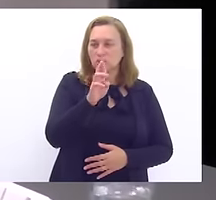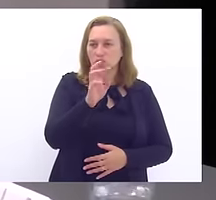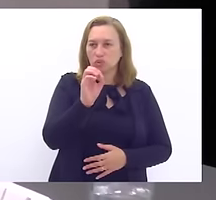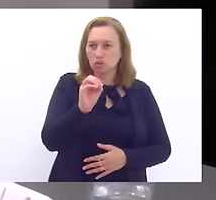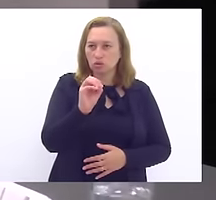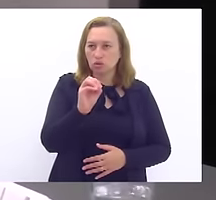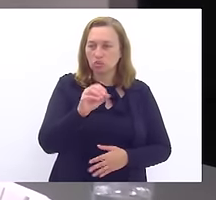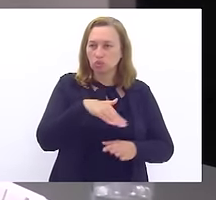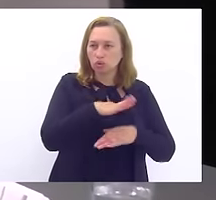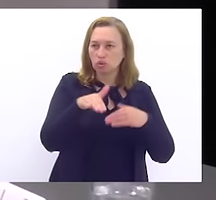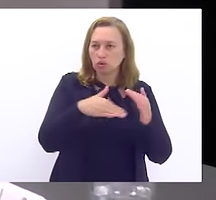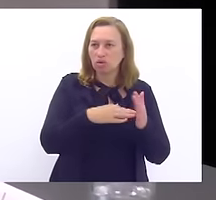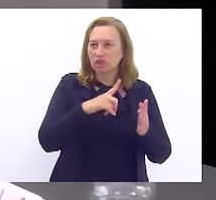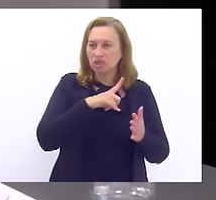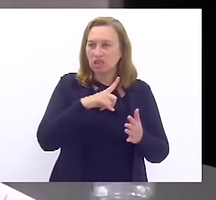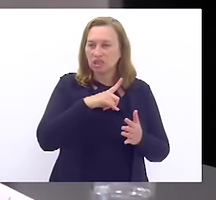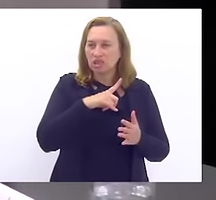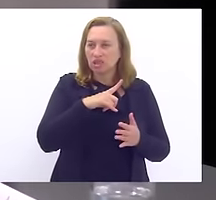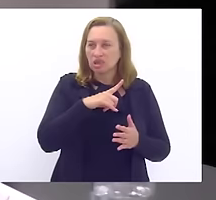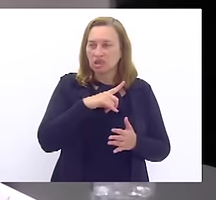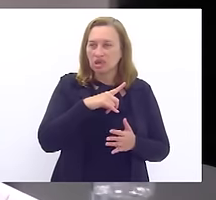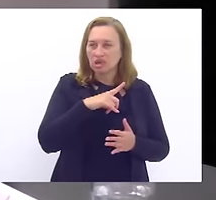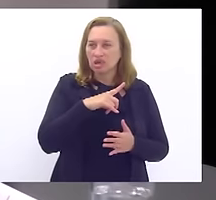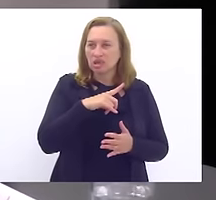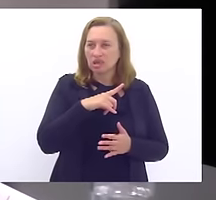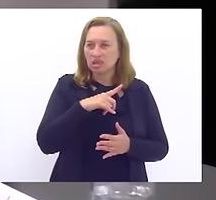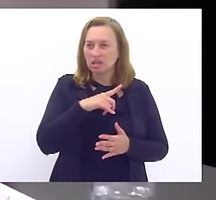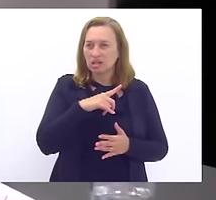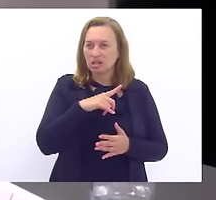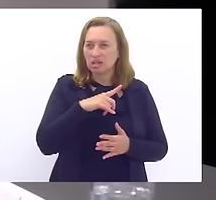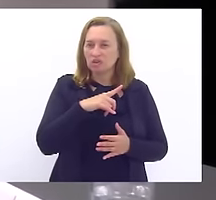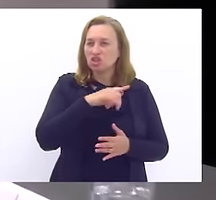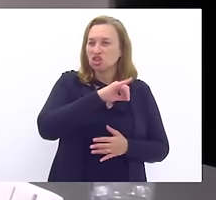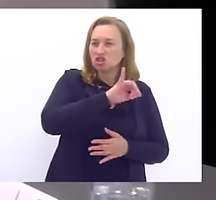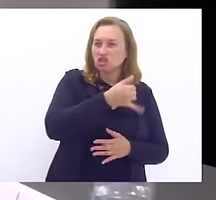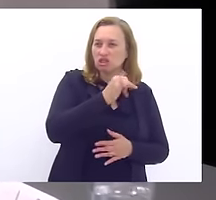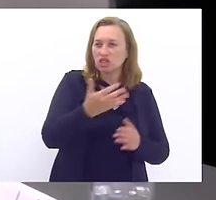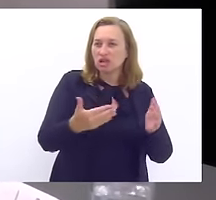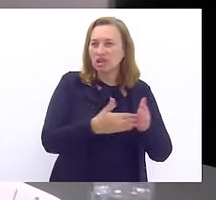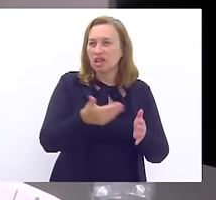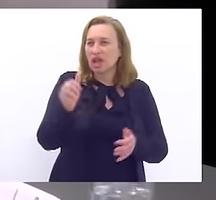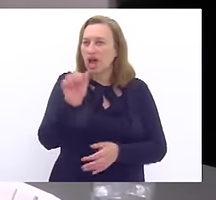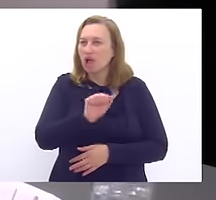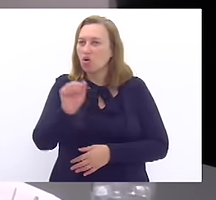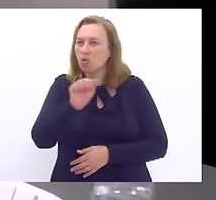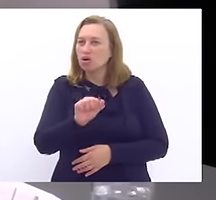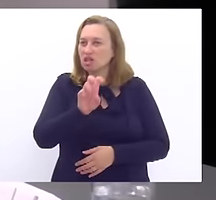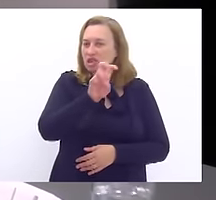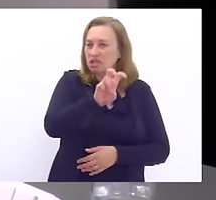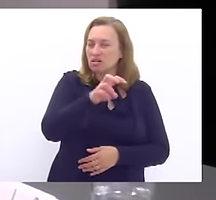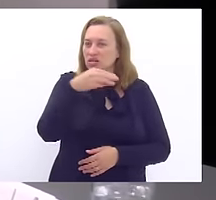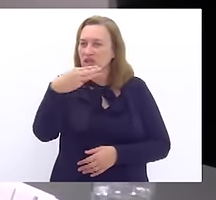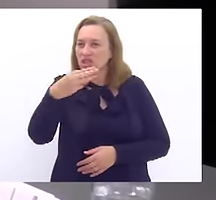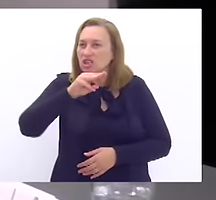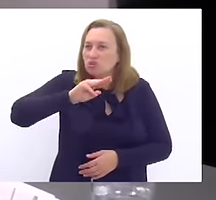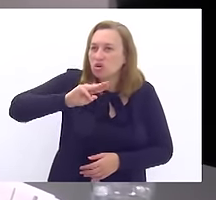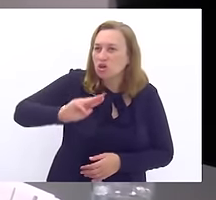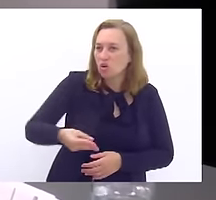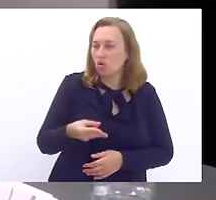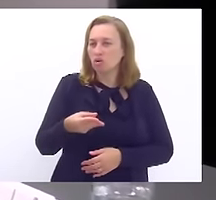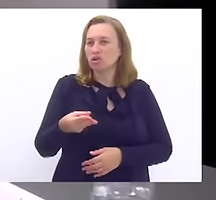Detran a receita total que a gente tem tá é de Janeiro a agosto são 53 milhões